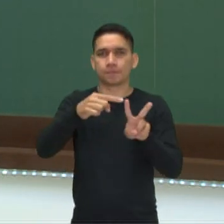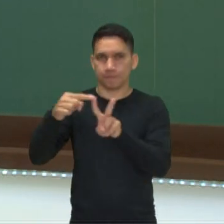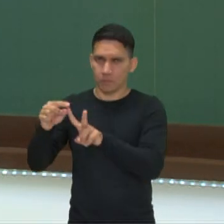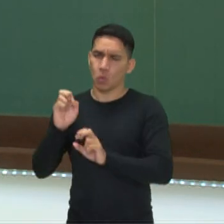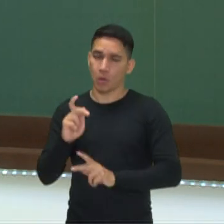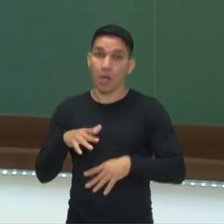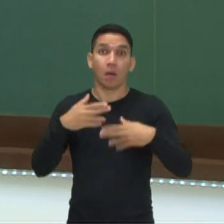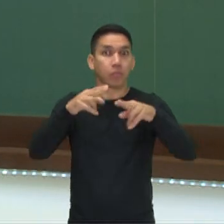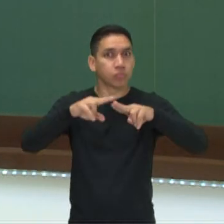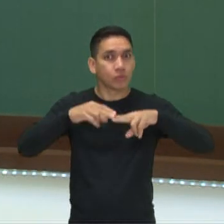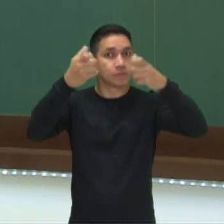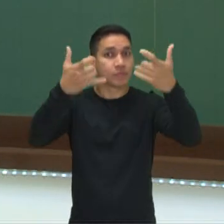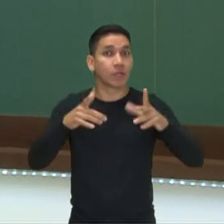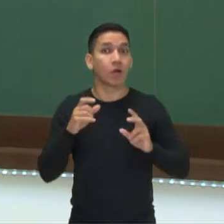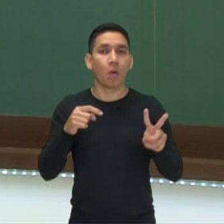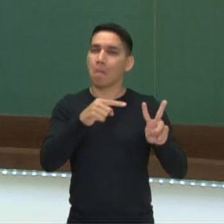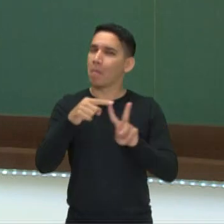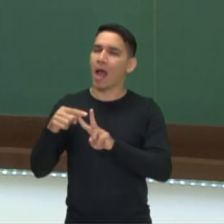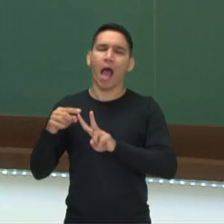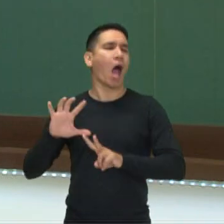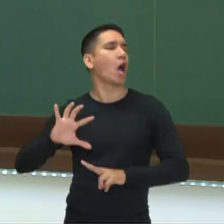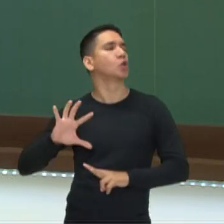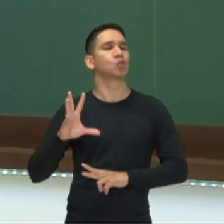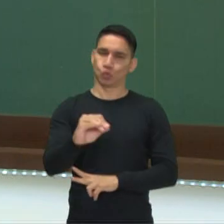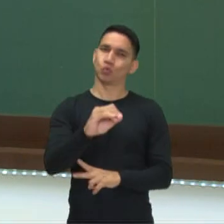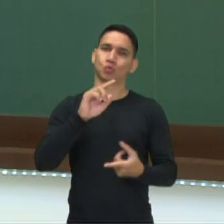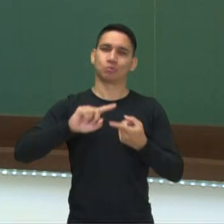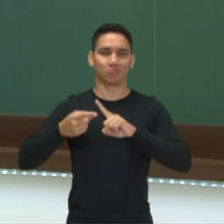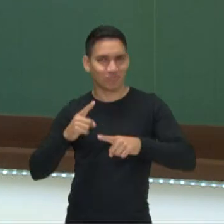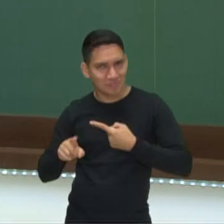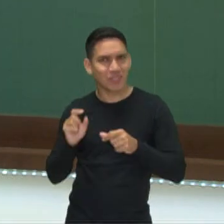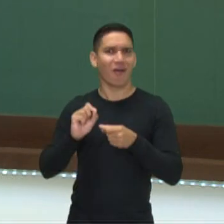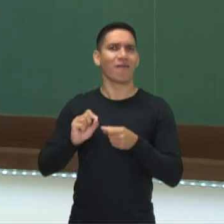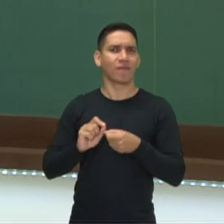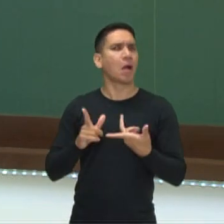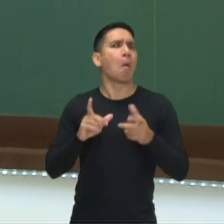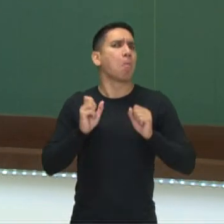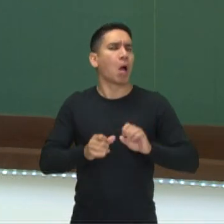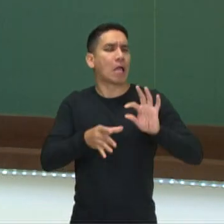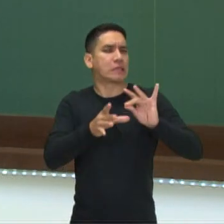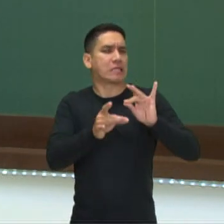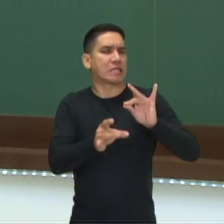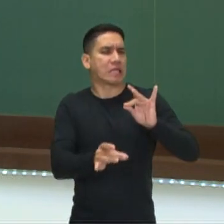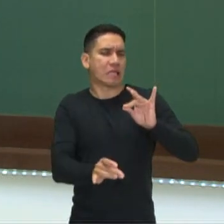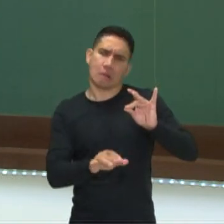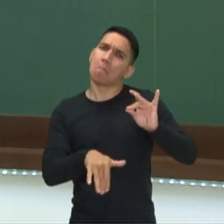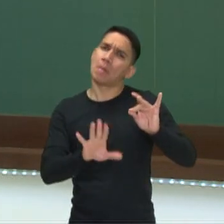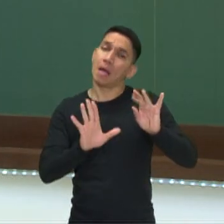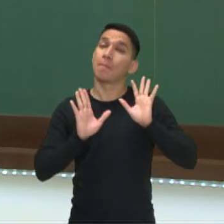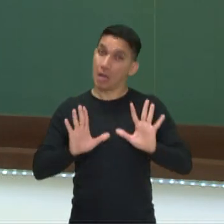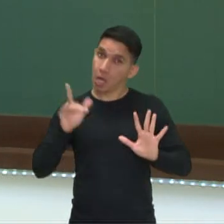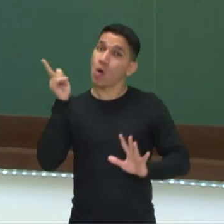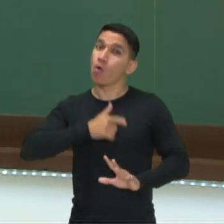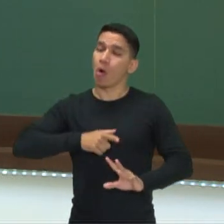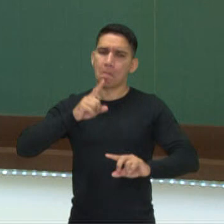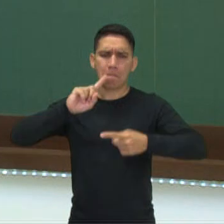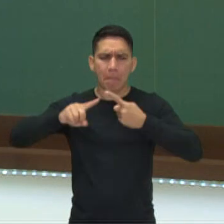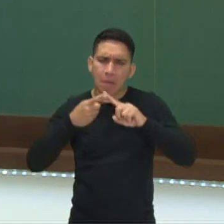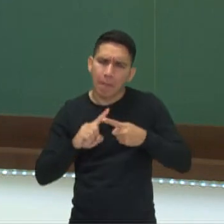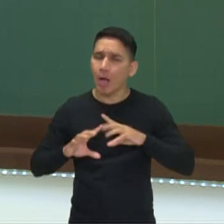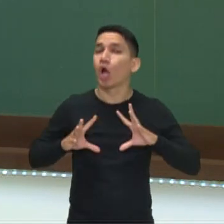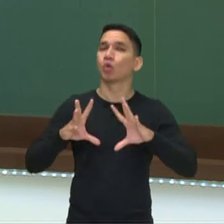falei, Bhaskara é um processo que resolve todas as situações. Ele pode ser um pouco mais extenso, mas ele resolve todas. Claro